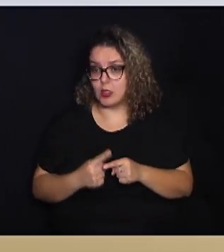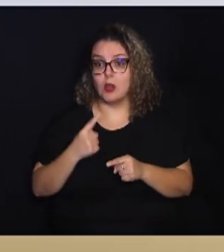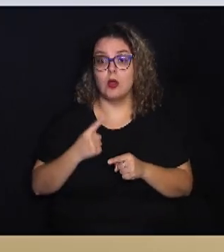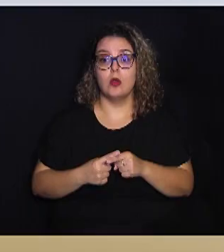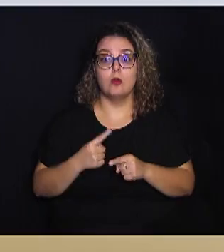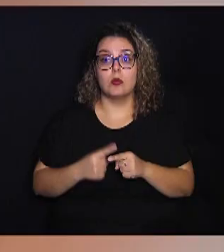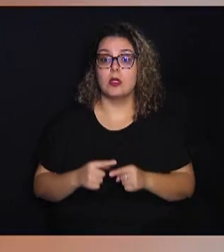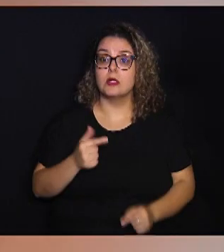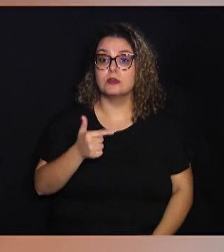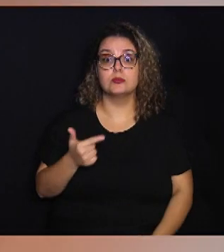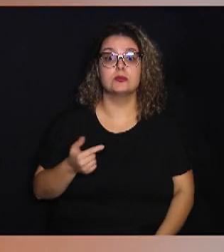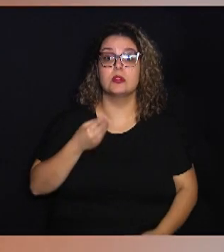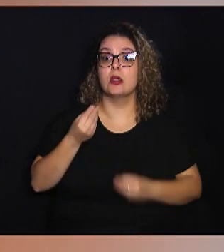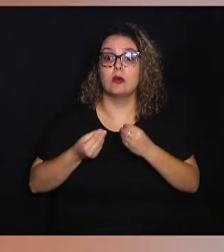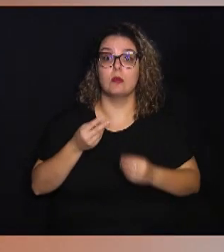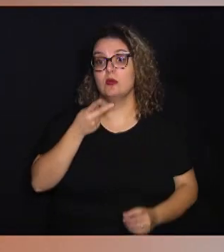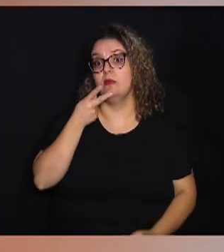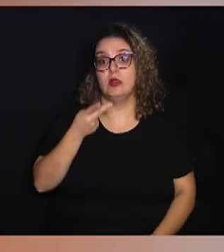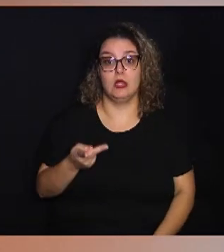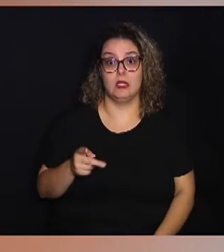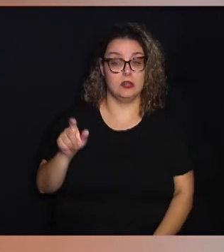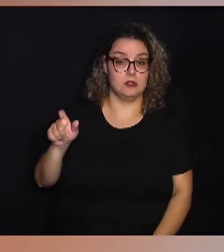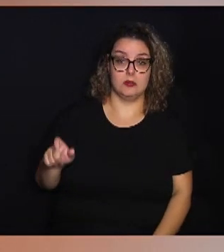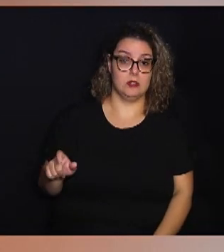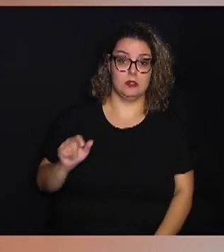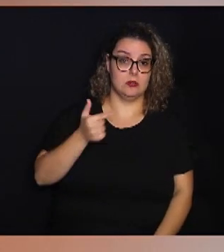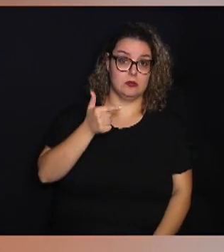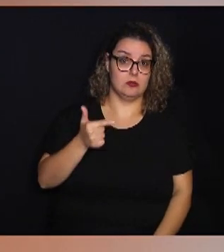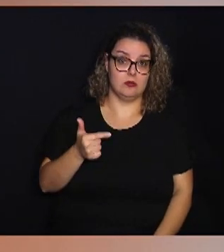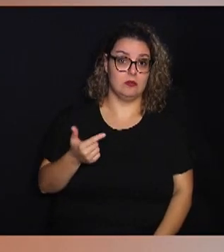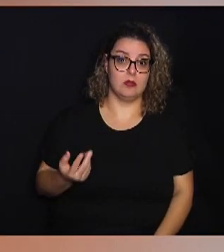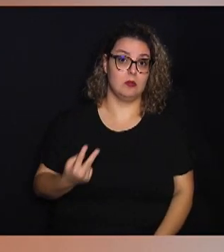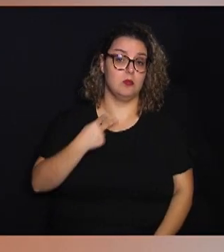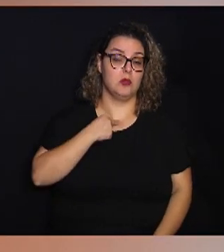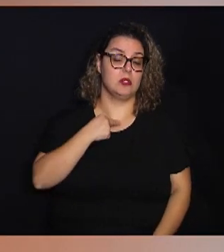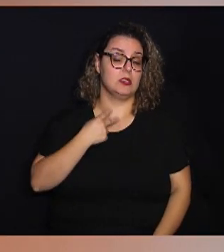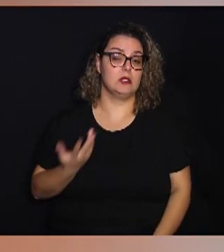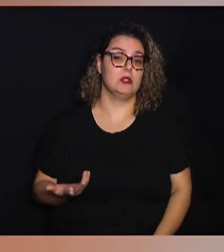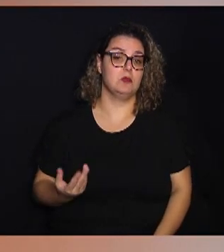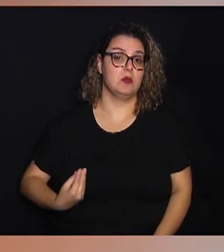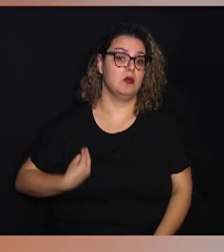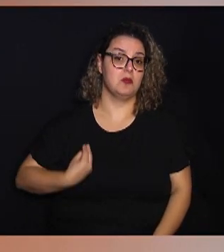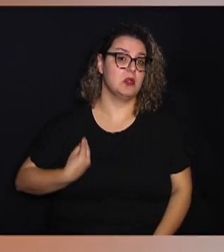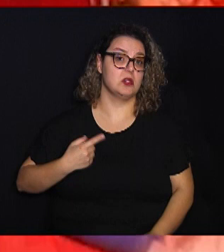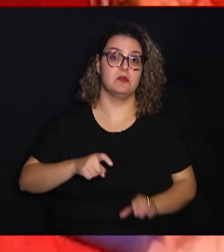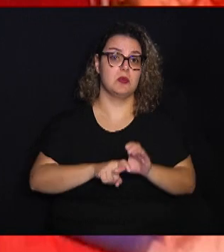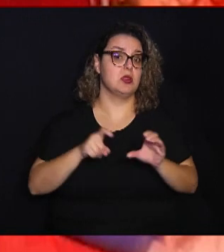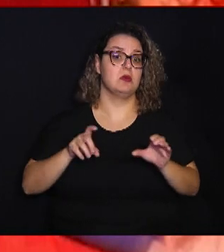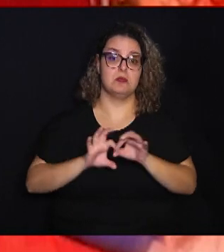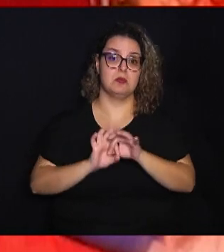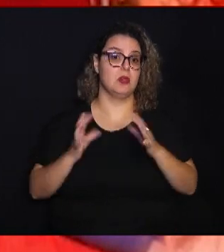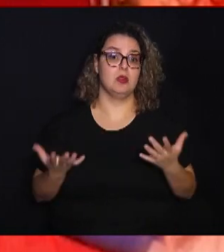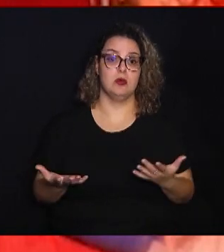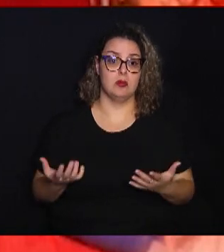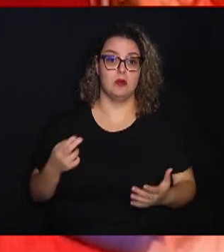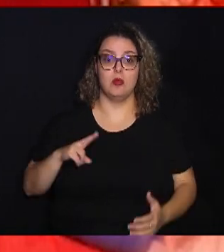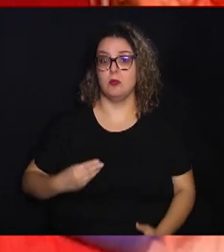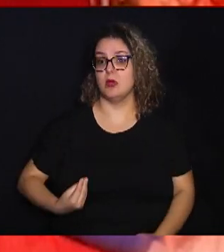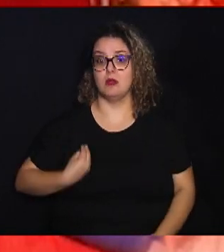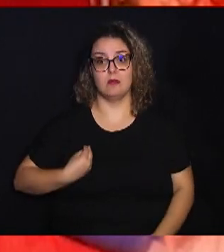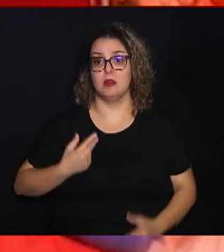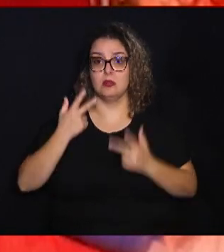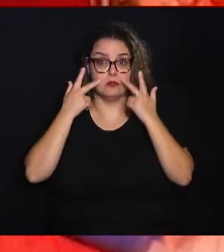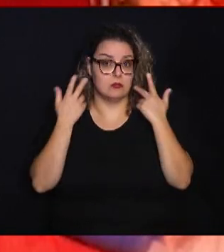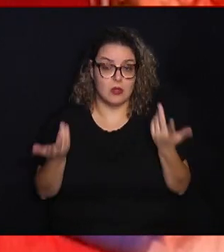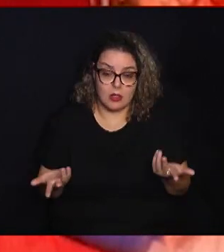não tem como afirmar que esse indivíduo não vai poder ter uma vida independente ou uma vida